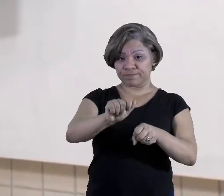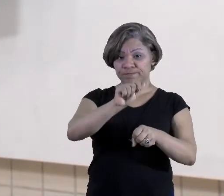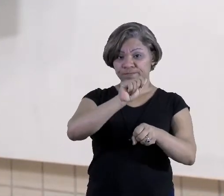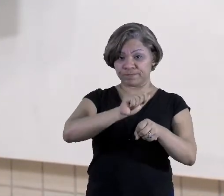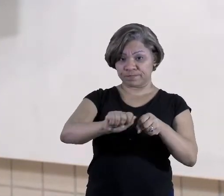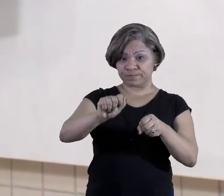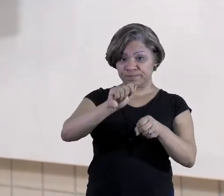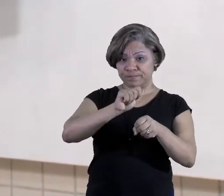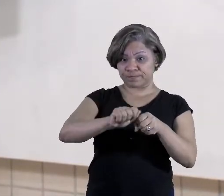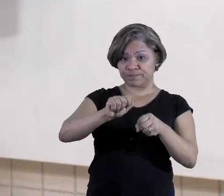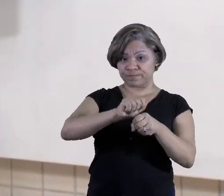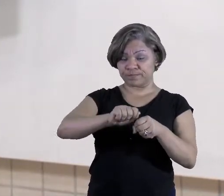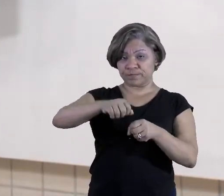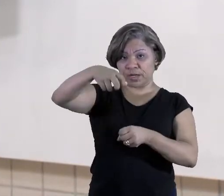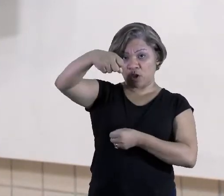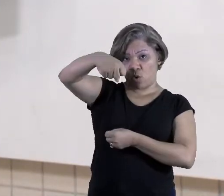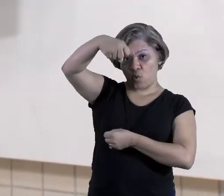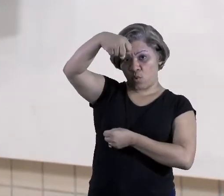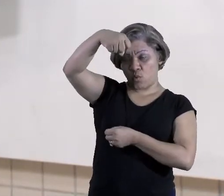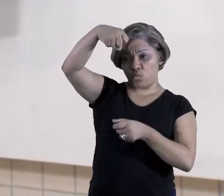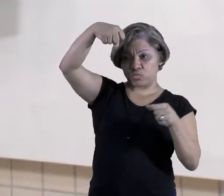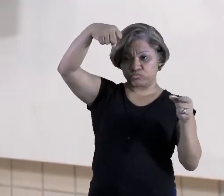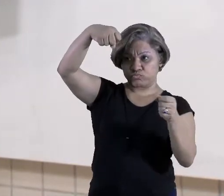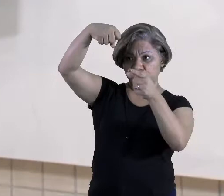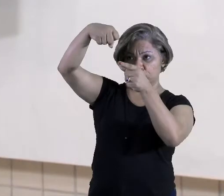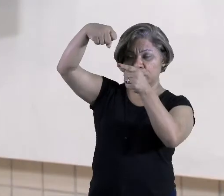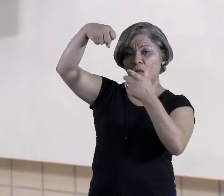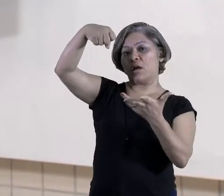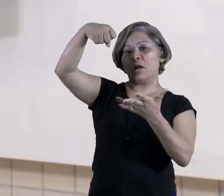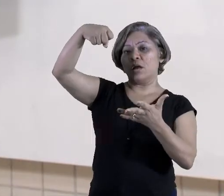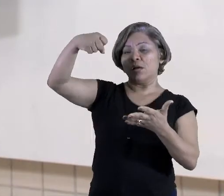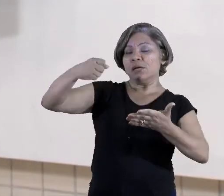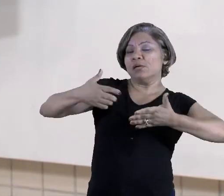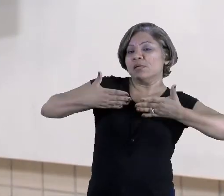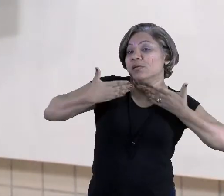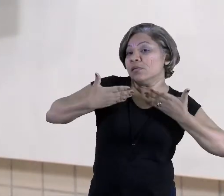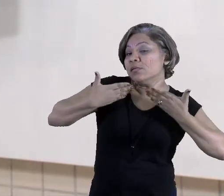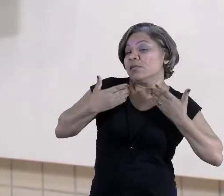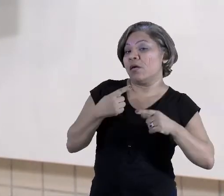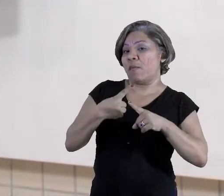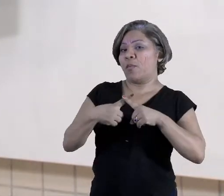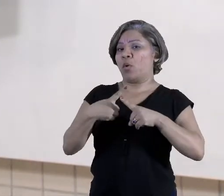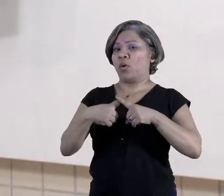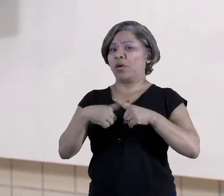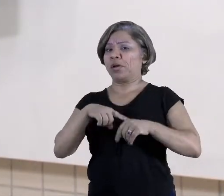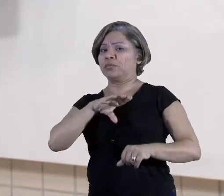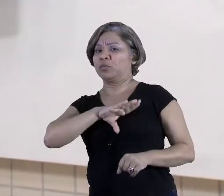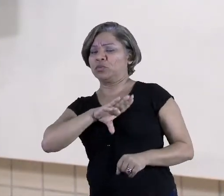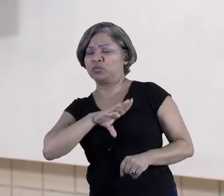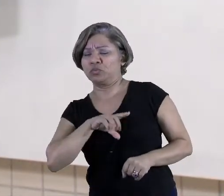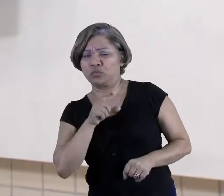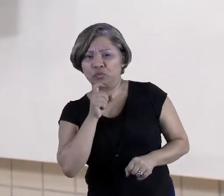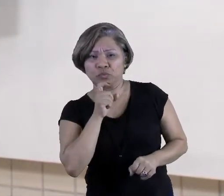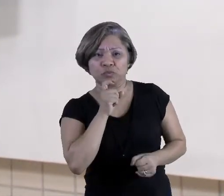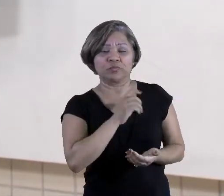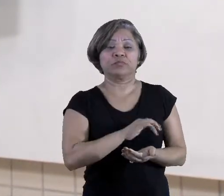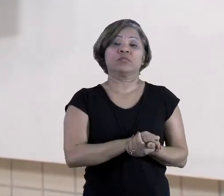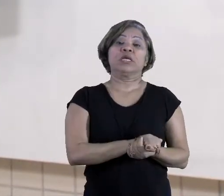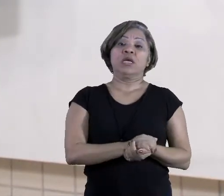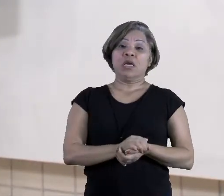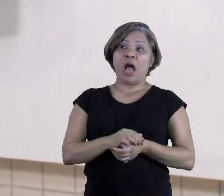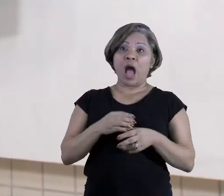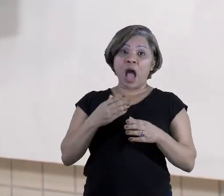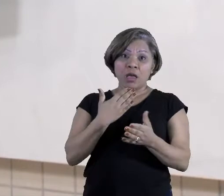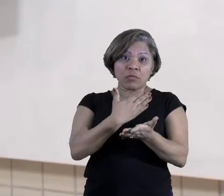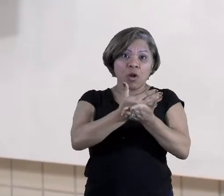um candeeiro, né, para se aquecer durante o frio lá da Europa, né, de Portugal, e ele vai morrer intoxicado com aquela fumaça